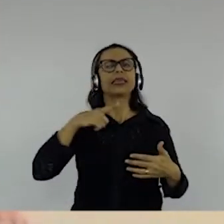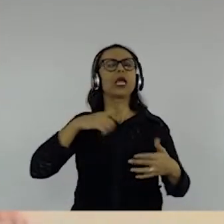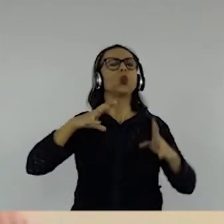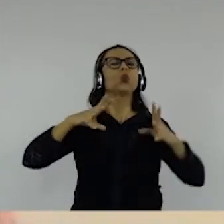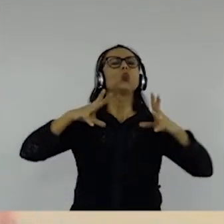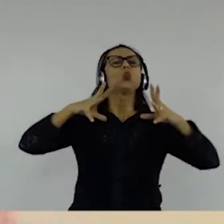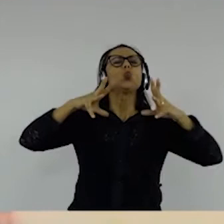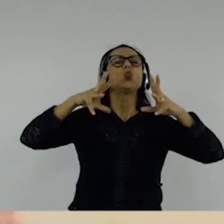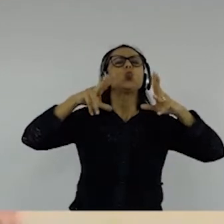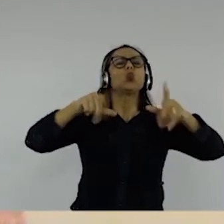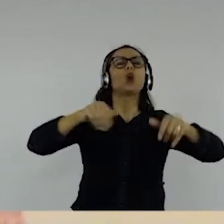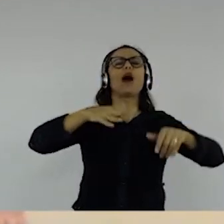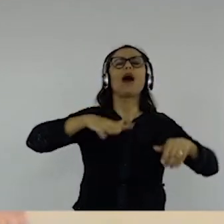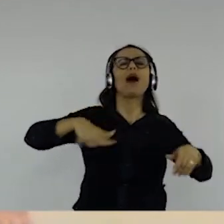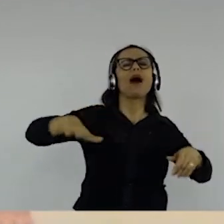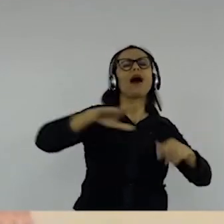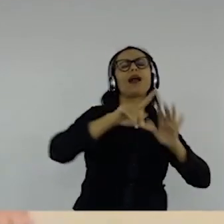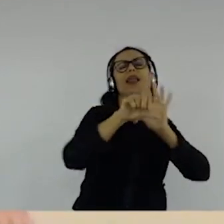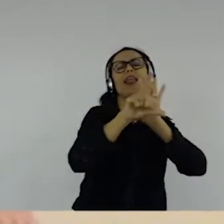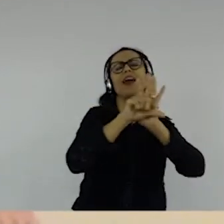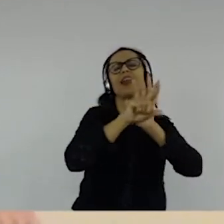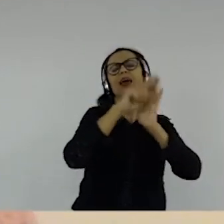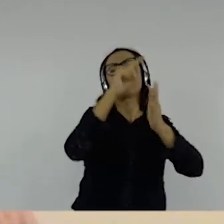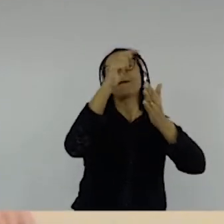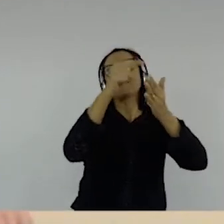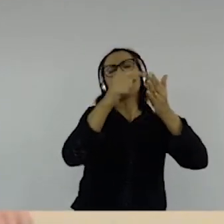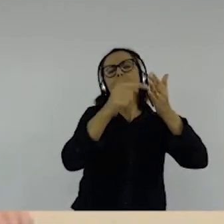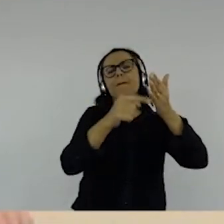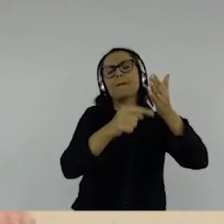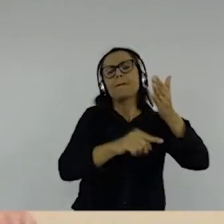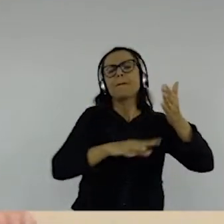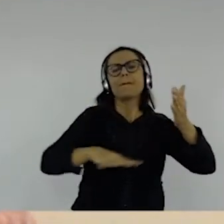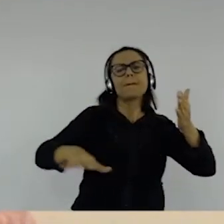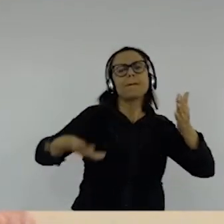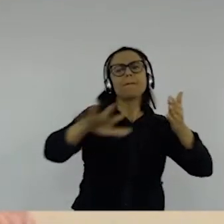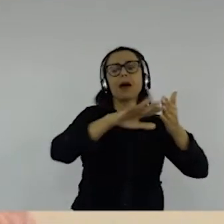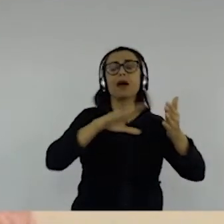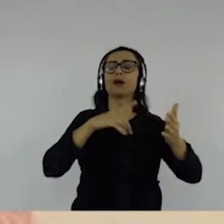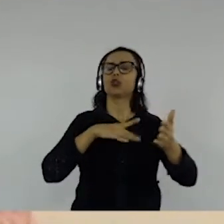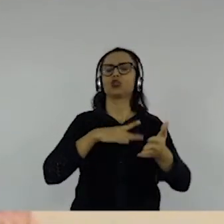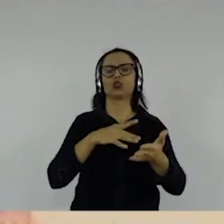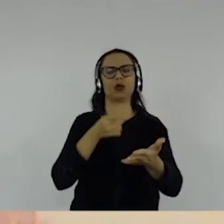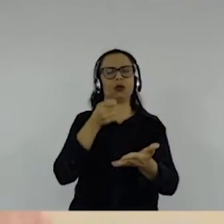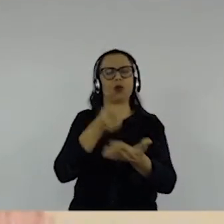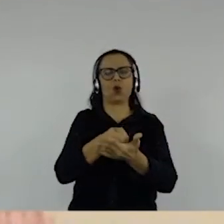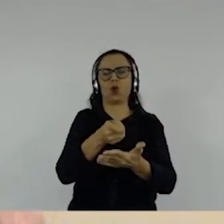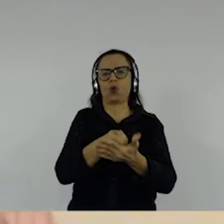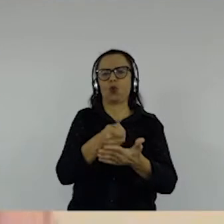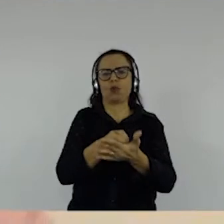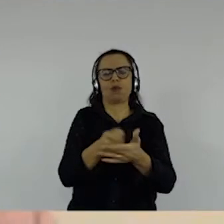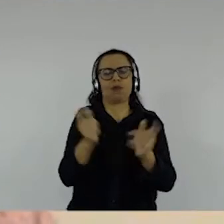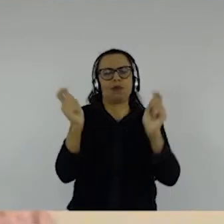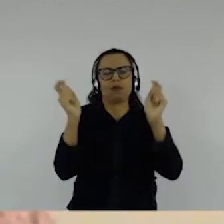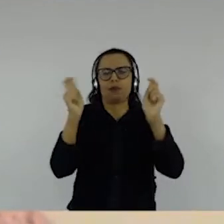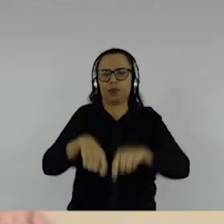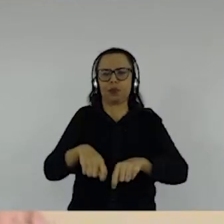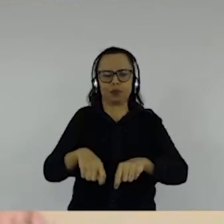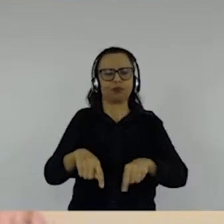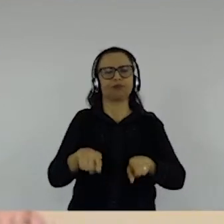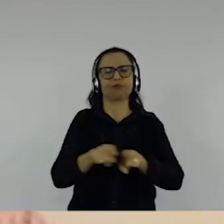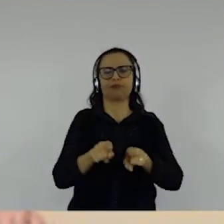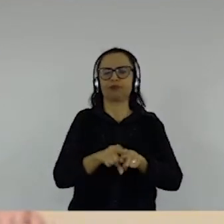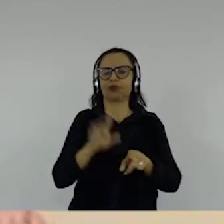disponíveis pelo ordenamento jurídico, inclusive a execução específica da obrigação, seriam possíveis de